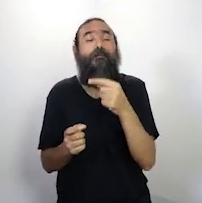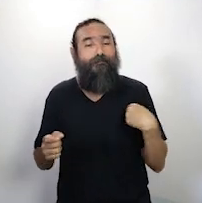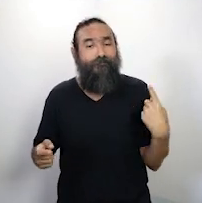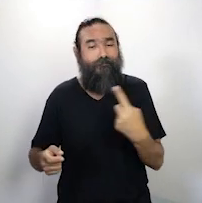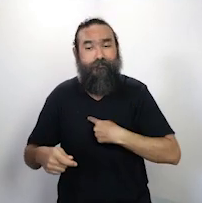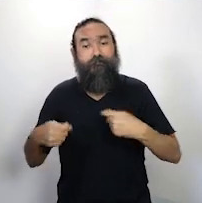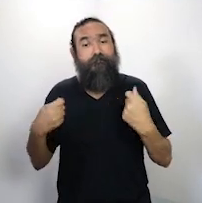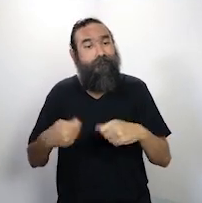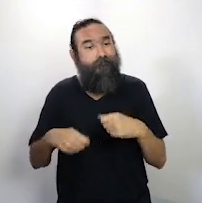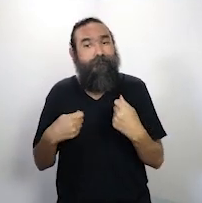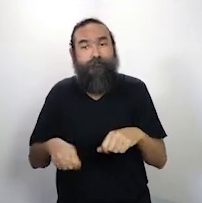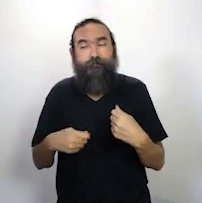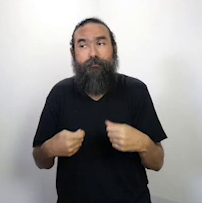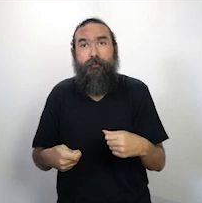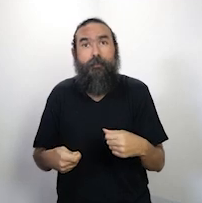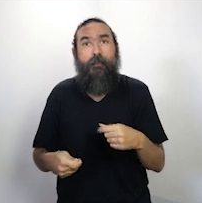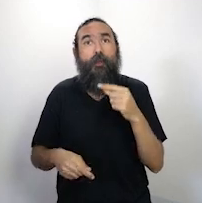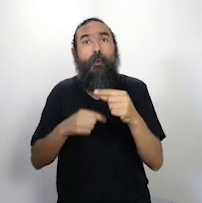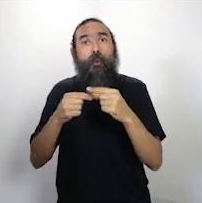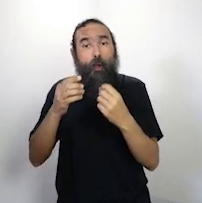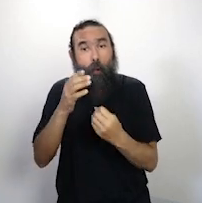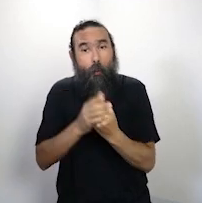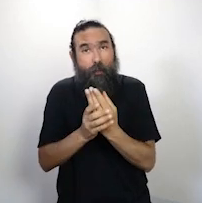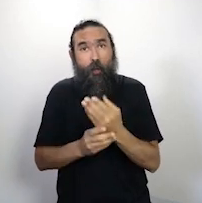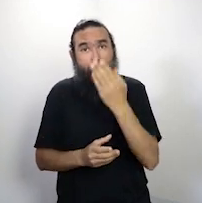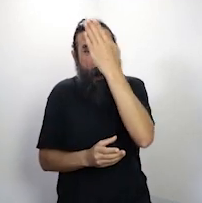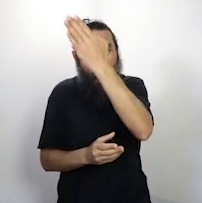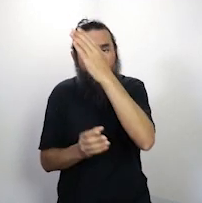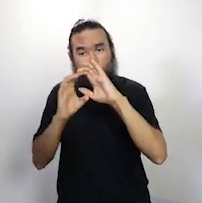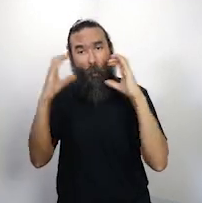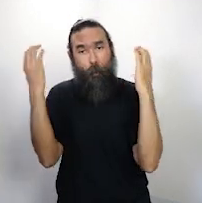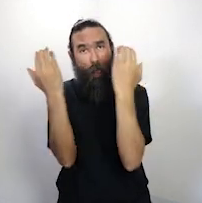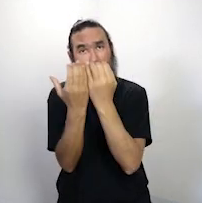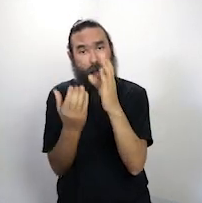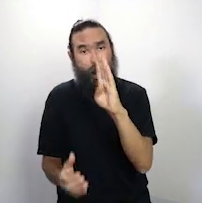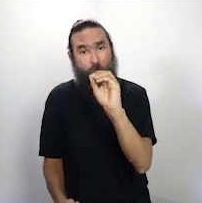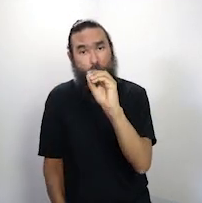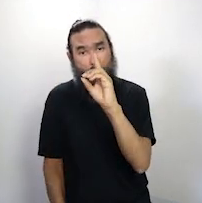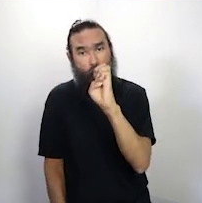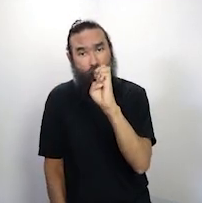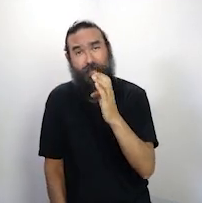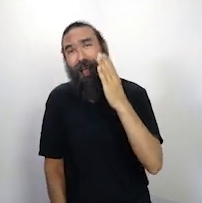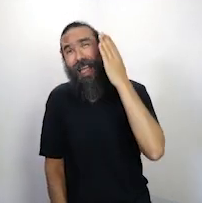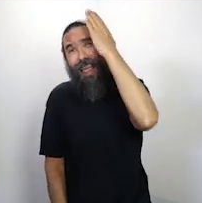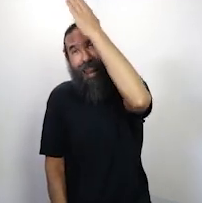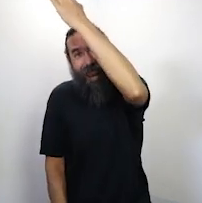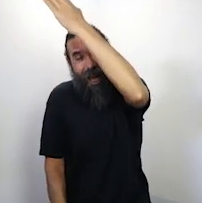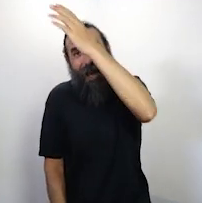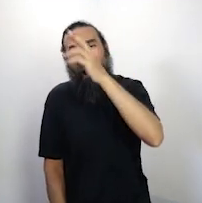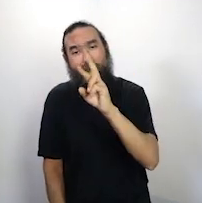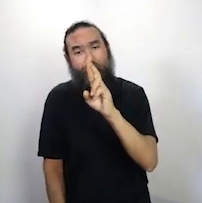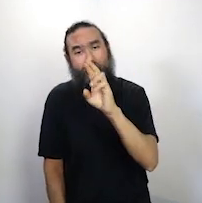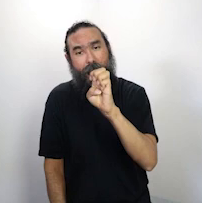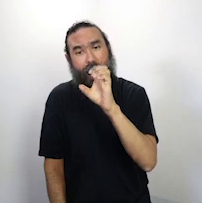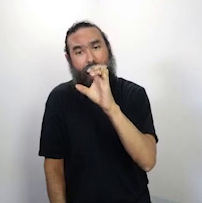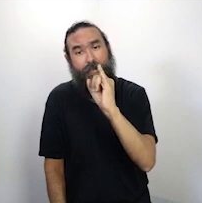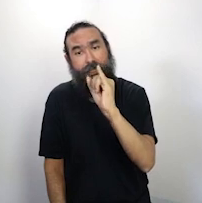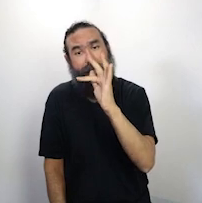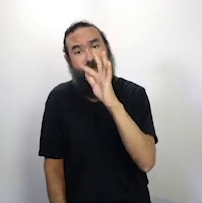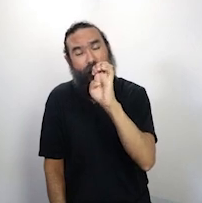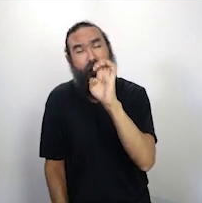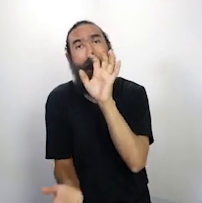Ele começou na comunidade do Bode, né, no bairro do Pina, em Recife, Pernambuco, com a mestra Joana